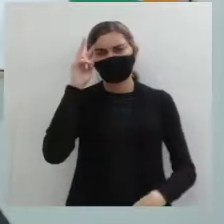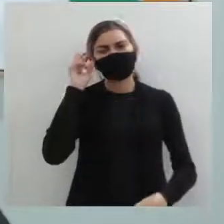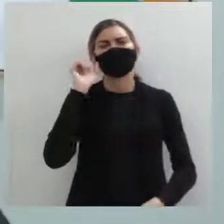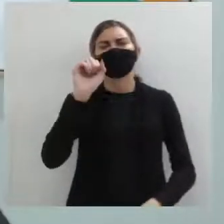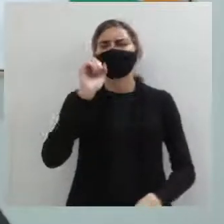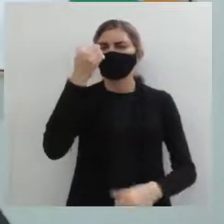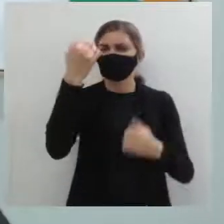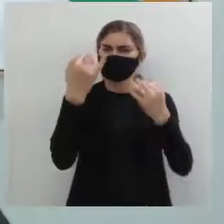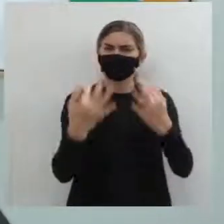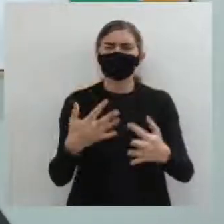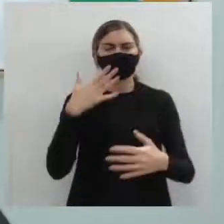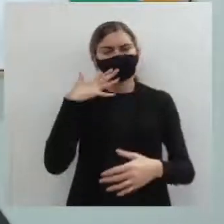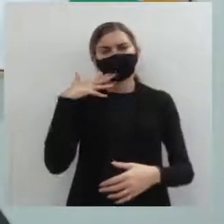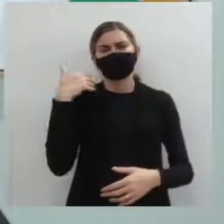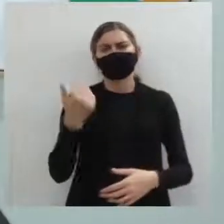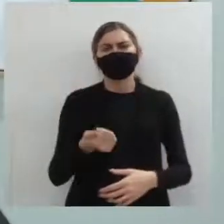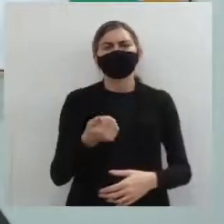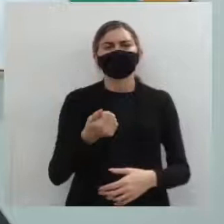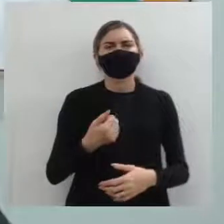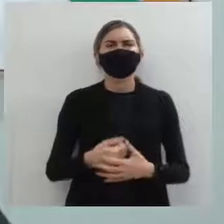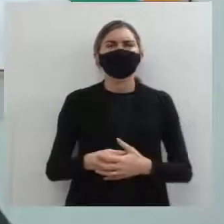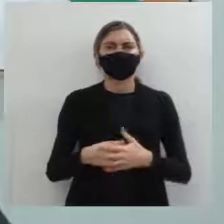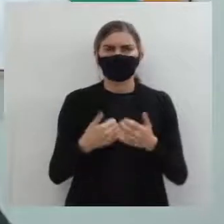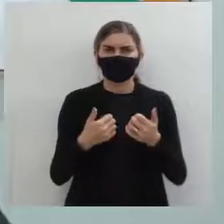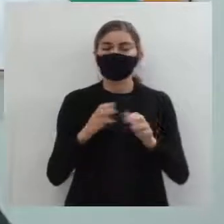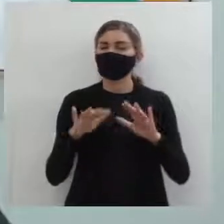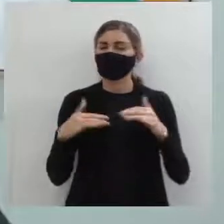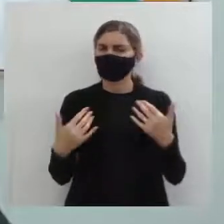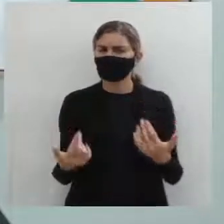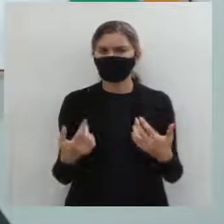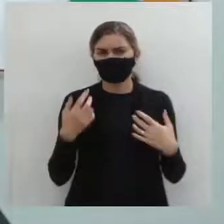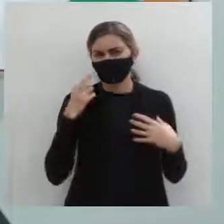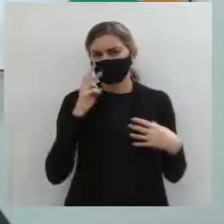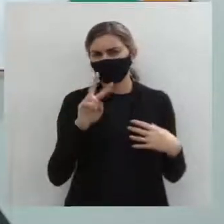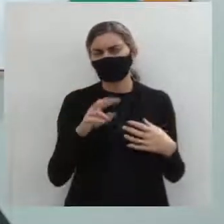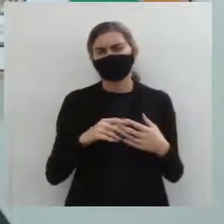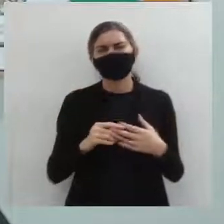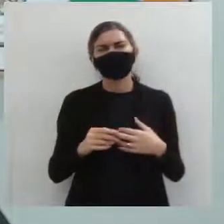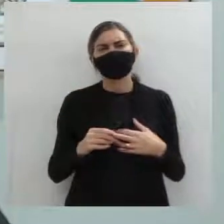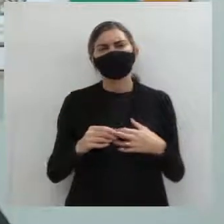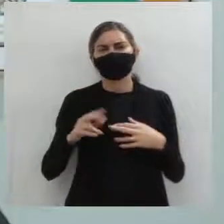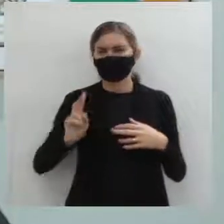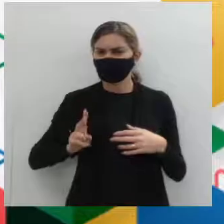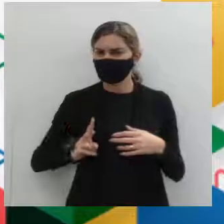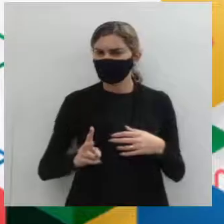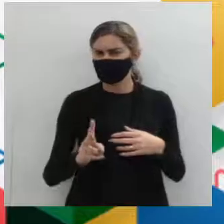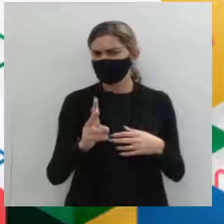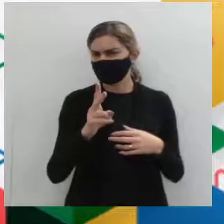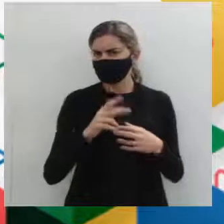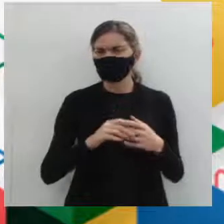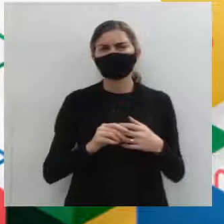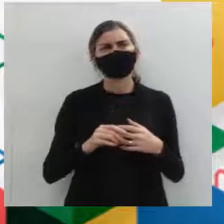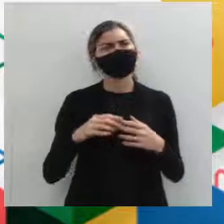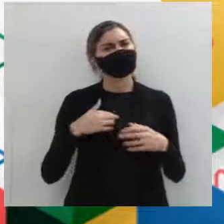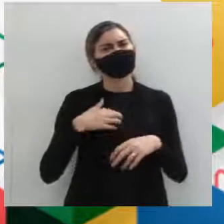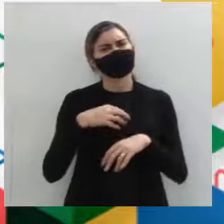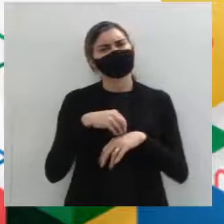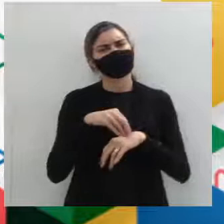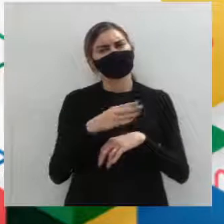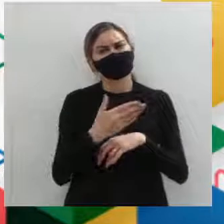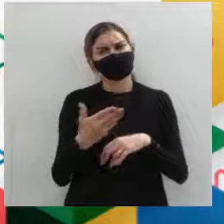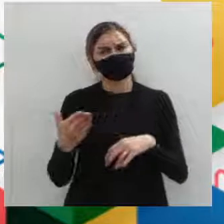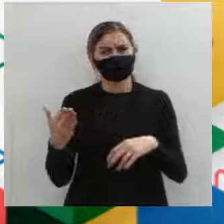te esclarecer melhor sobre isso, tá bem? Então, valeu, Aninha. Vamos seguindo aqui. Eu trago